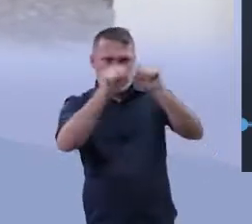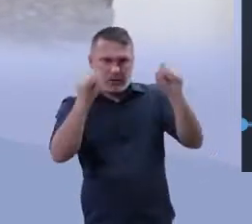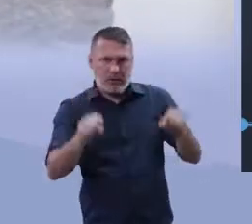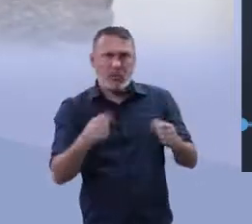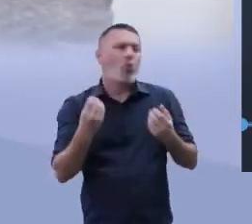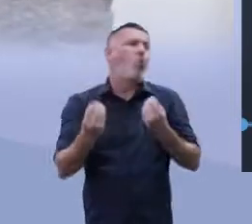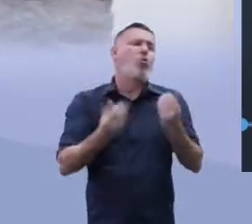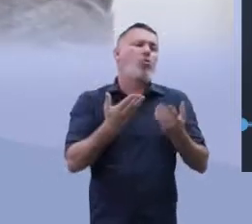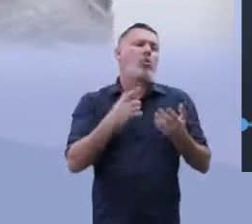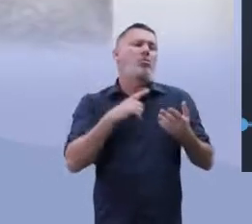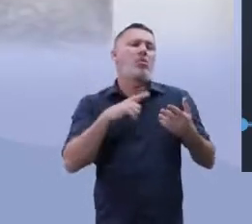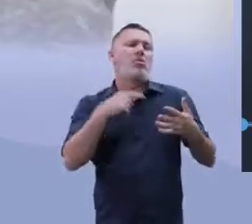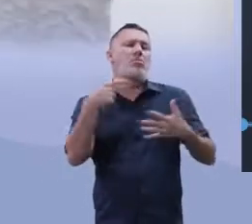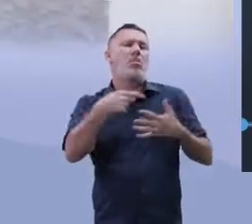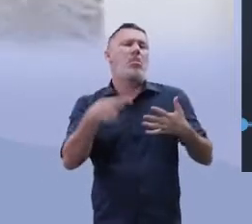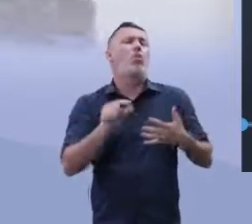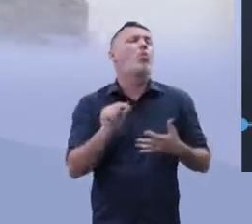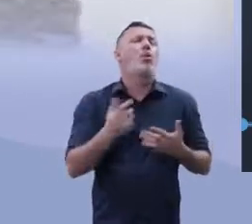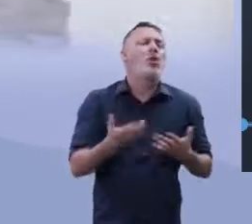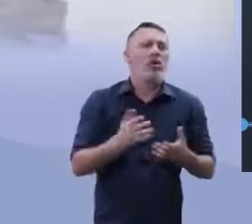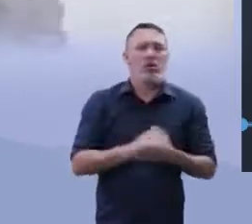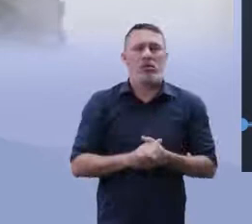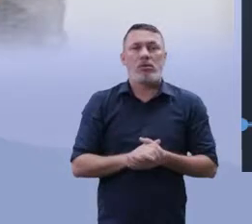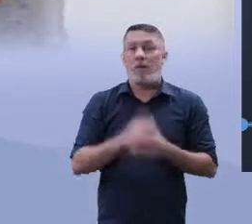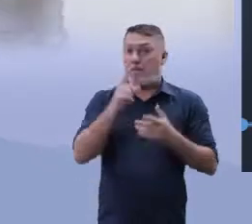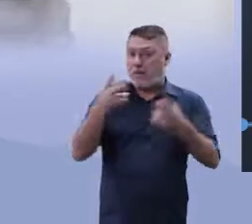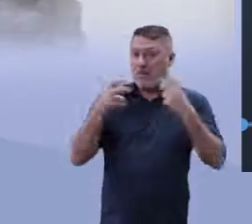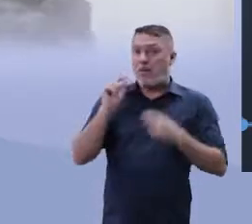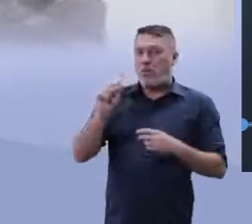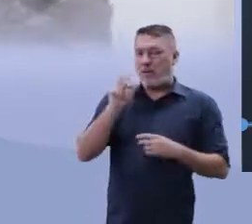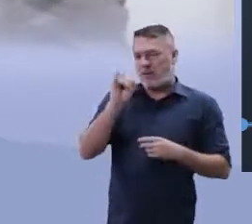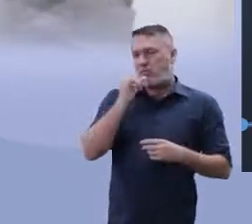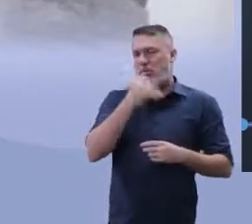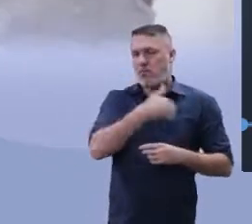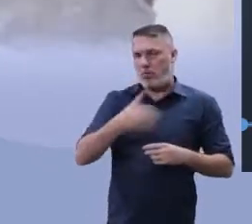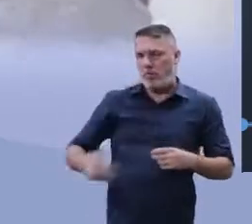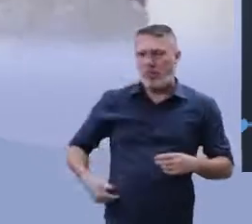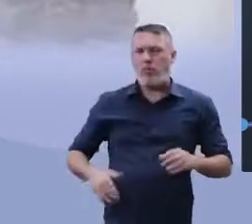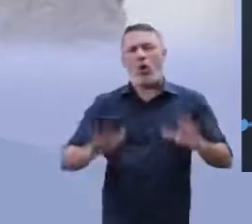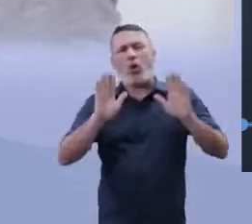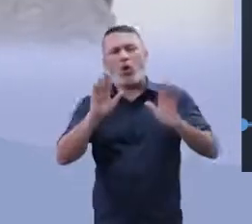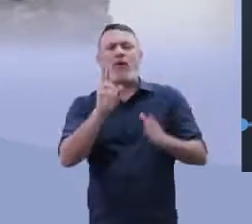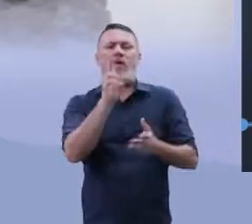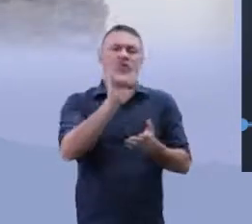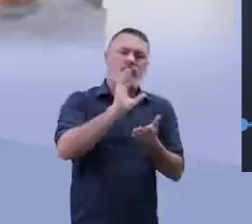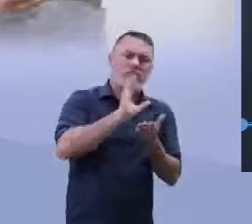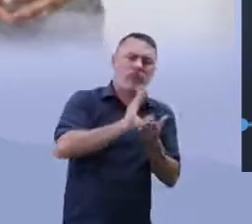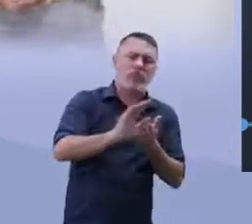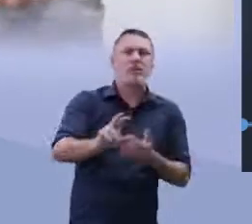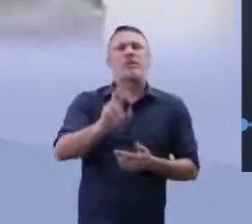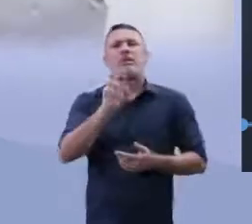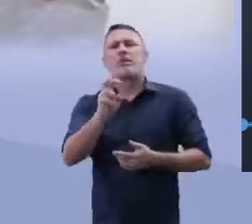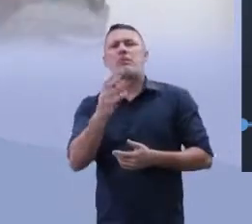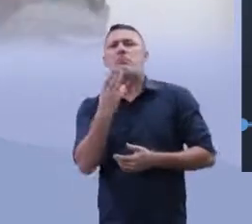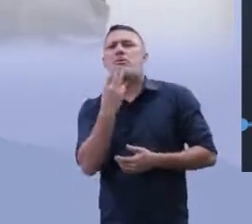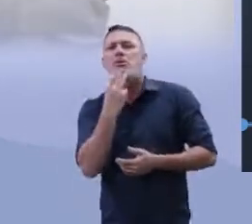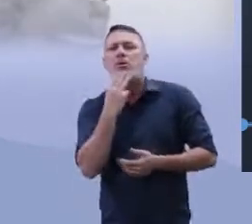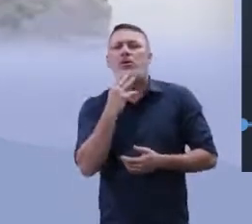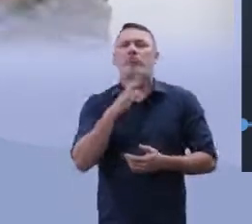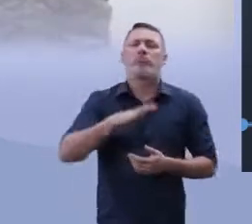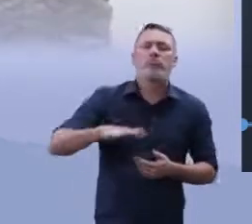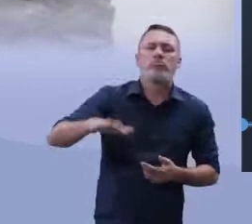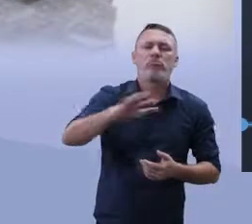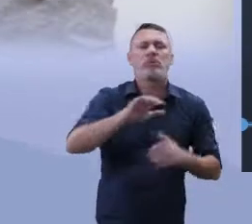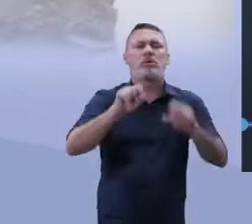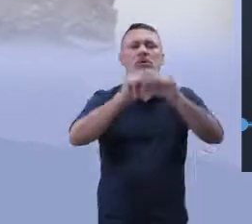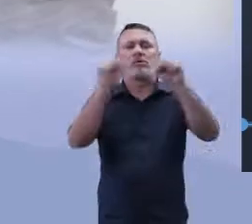tem falado sobre isso? Perceba o seguinte, se o governo falar hoje, olha, nós estamos investindo 5 milhões